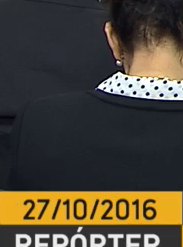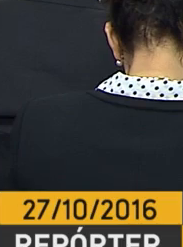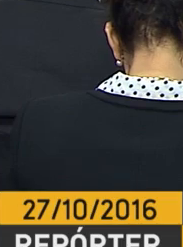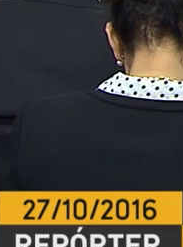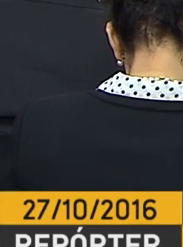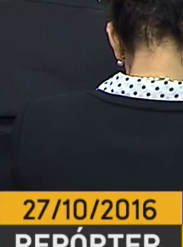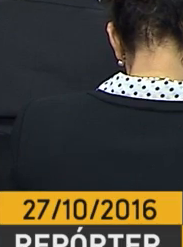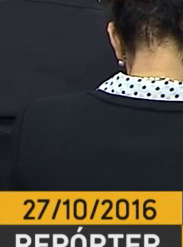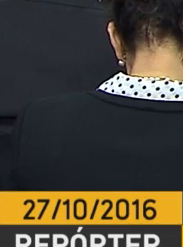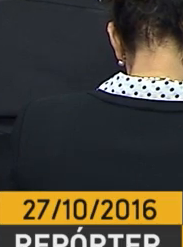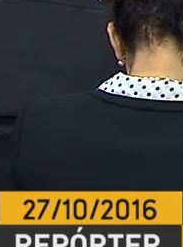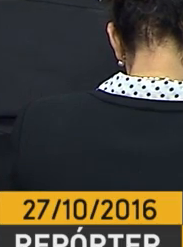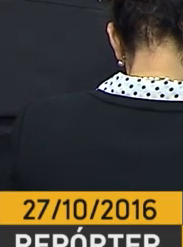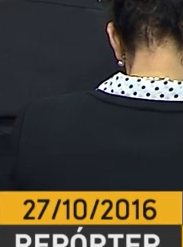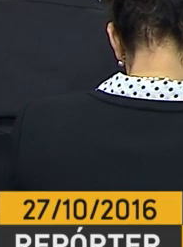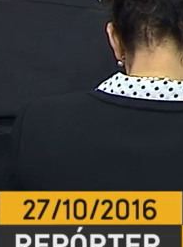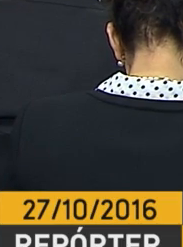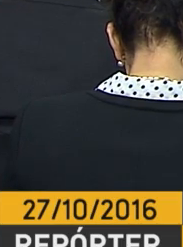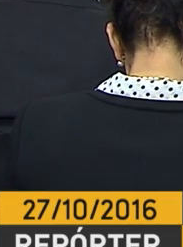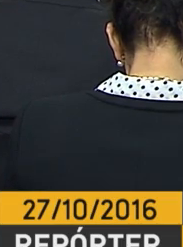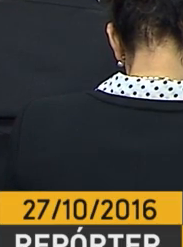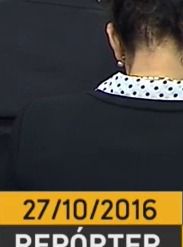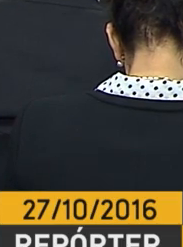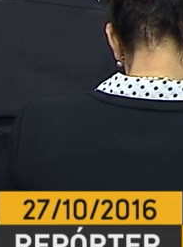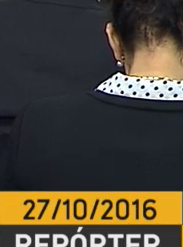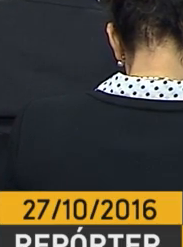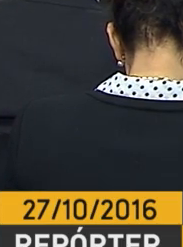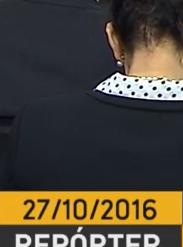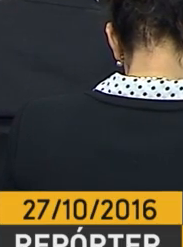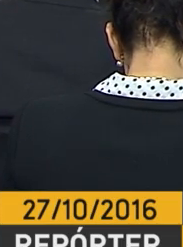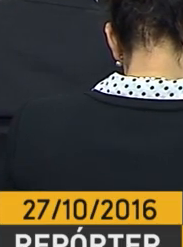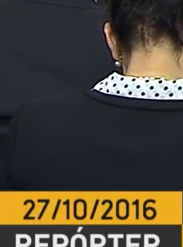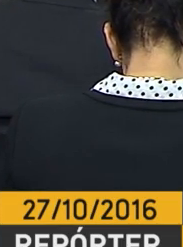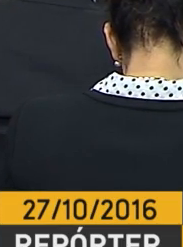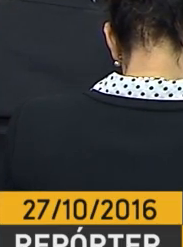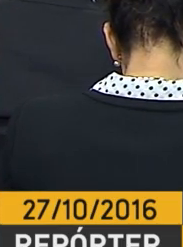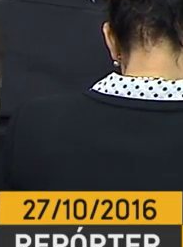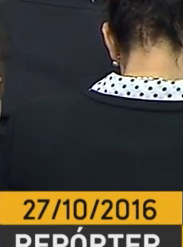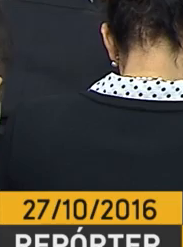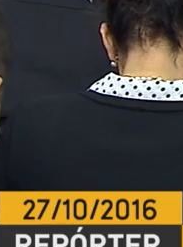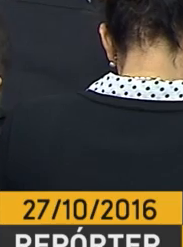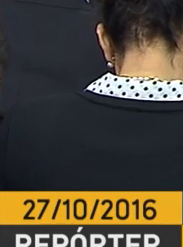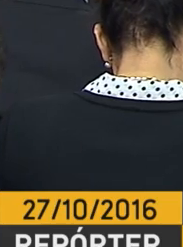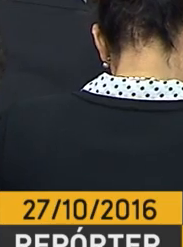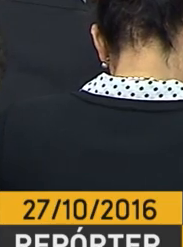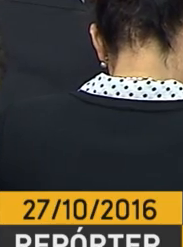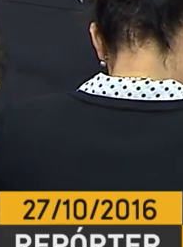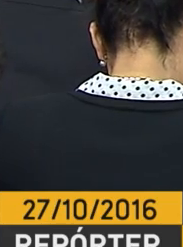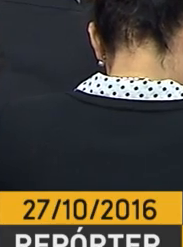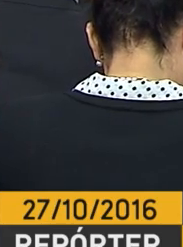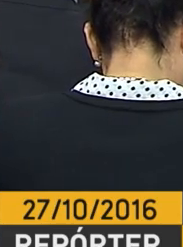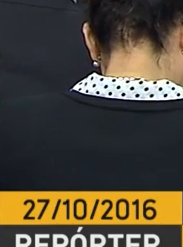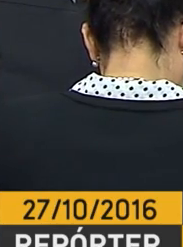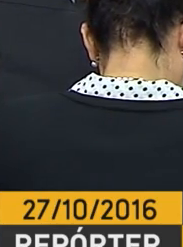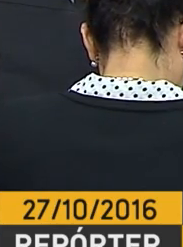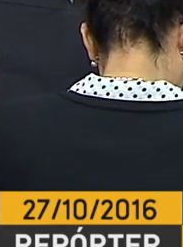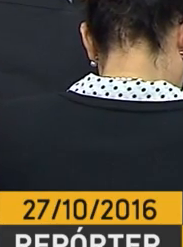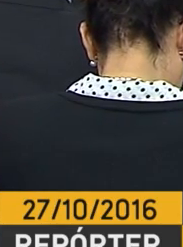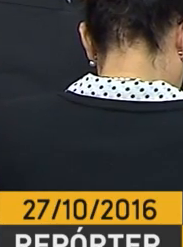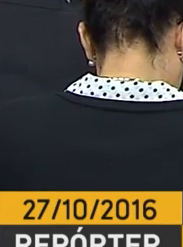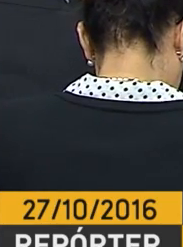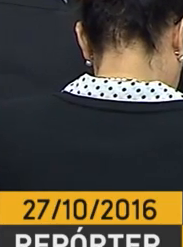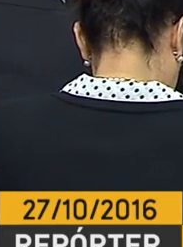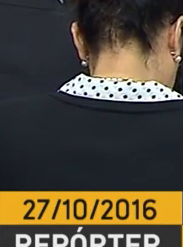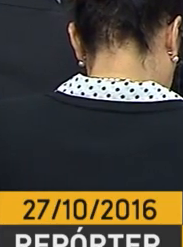Temer senhores agraciados com a ordem Nacional do cruzia do Sul senhor Ministro das relações exteriores